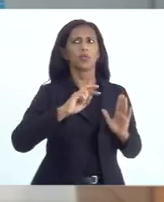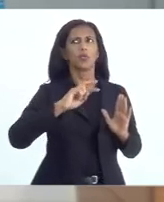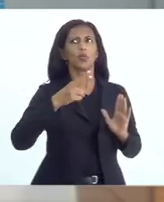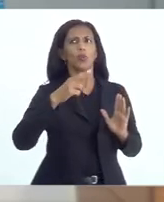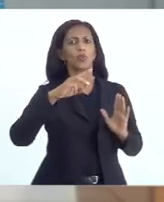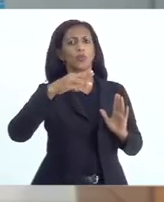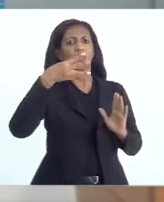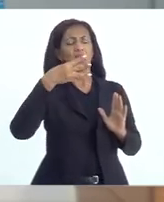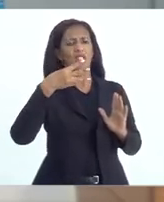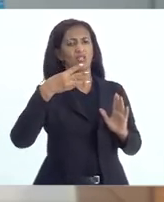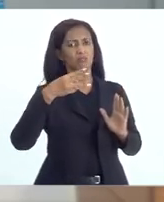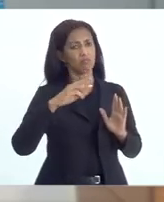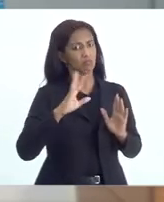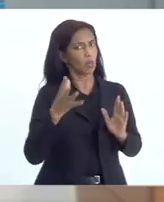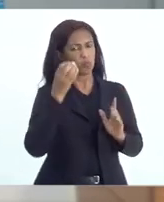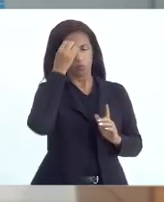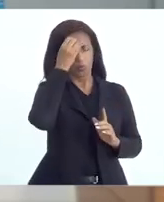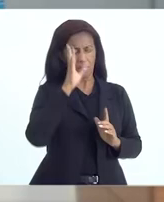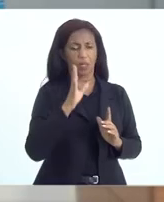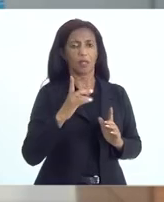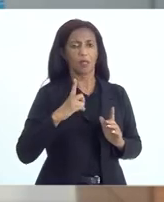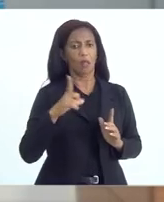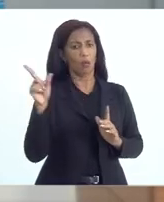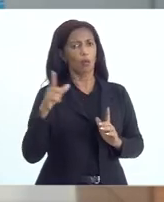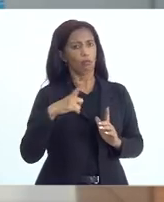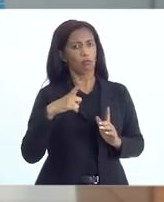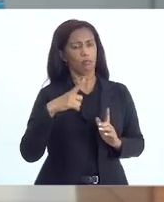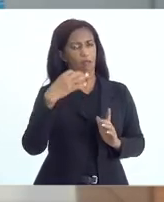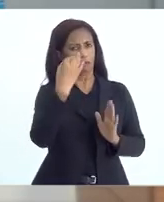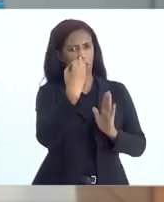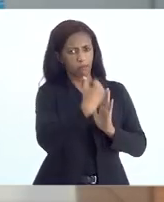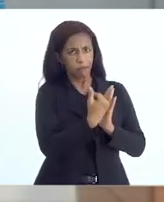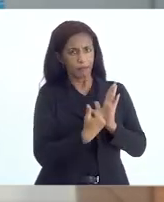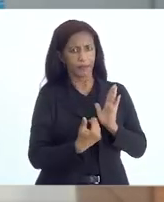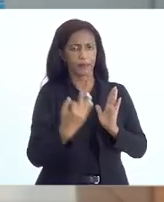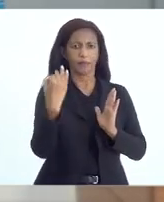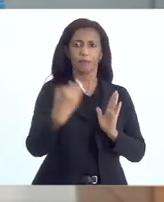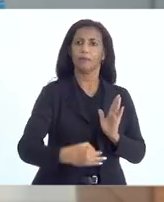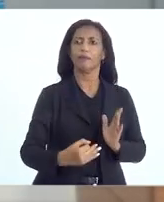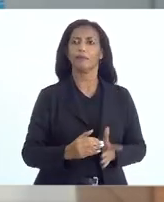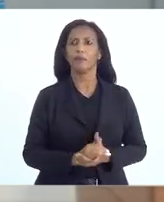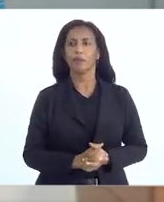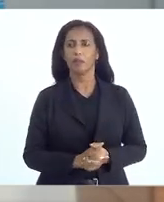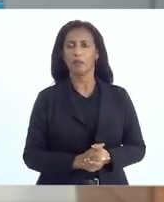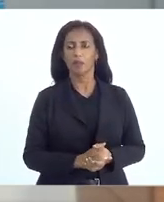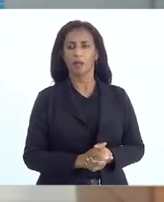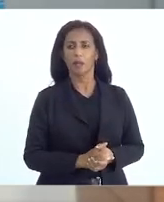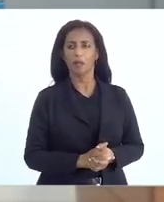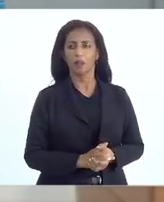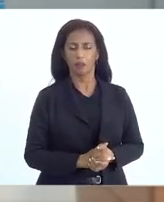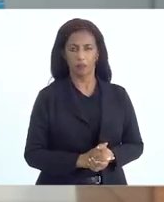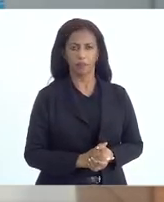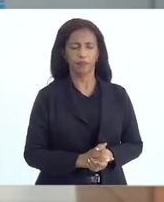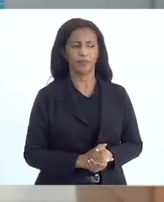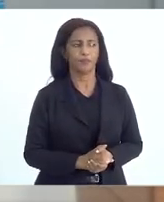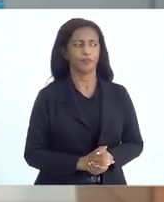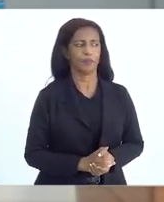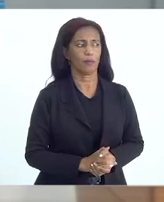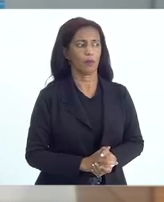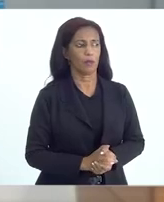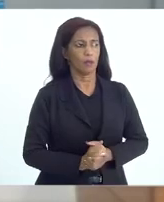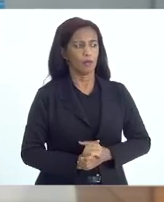o perito deve estar com esse número é mas mas é preciso mais